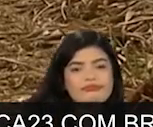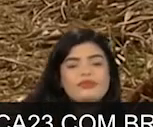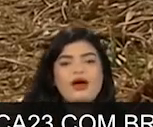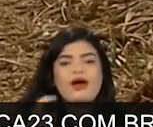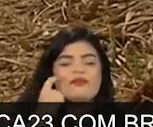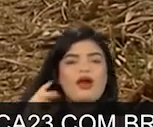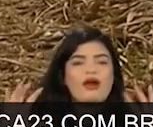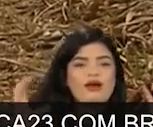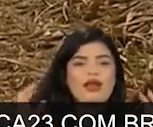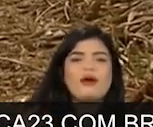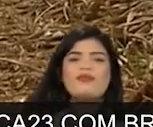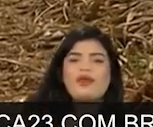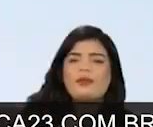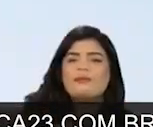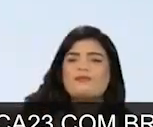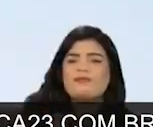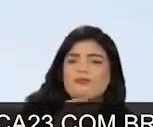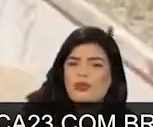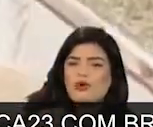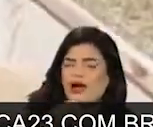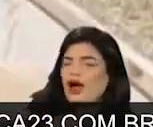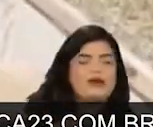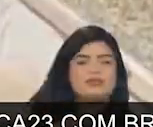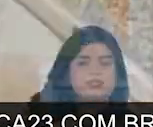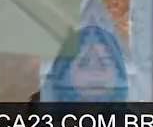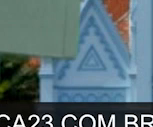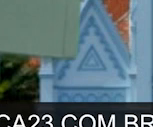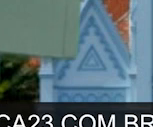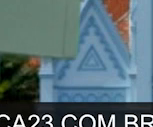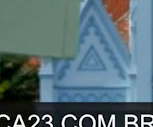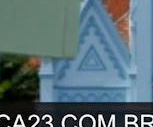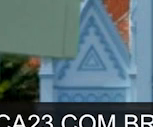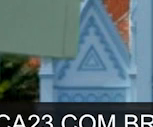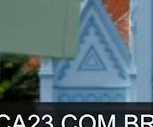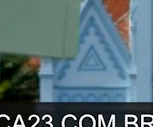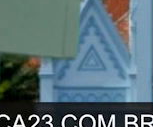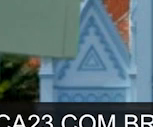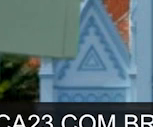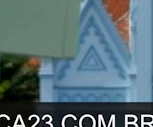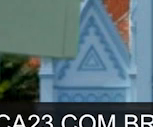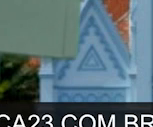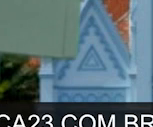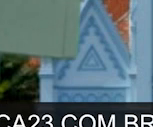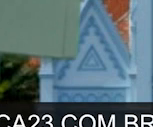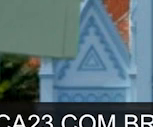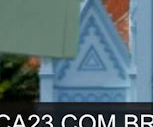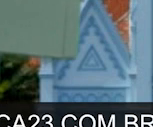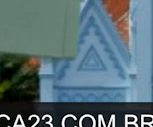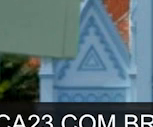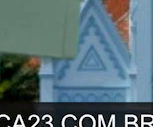e clima motivaram a alta, que não deve arrefecer neste ano. Pois é, já foi um tempo, né, que as